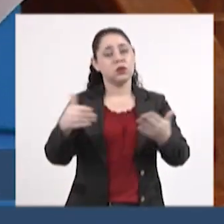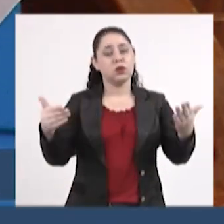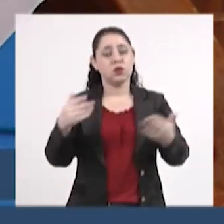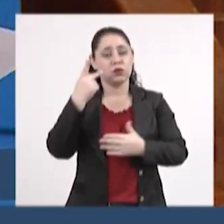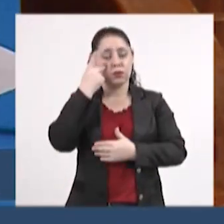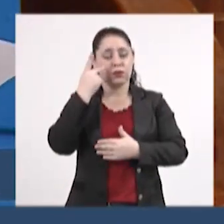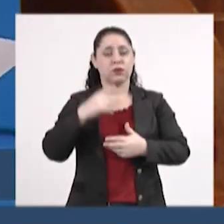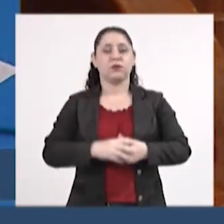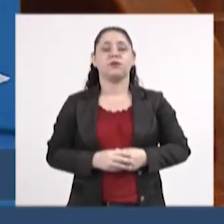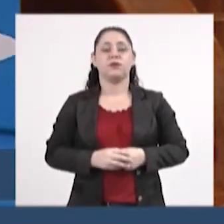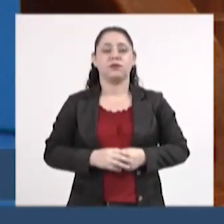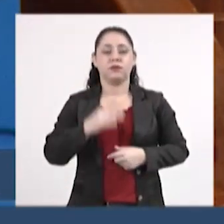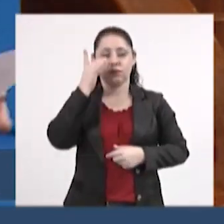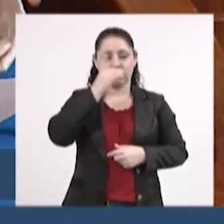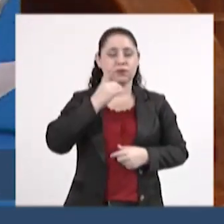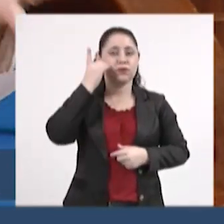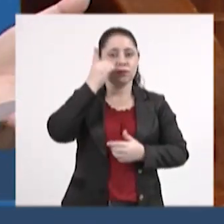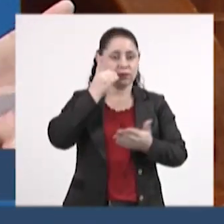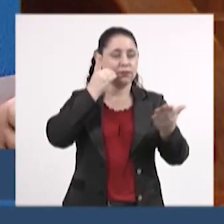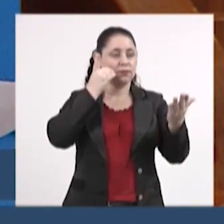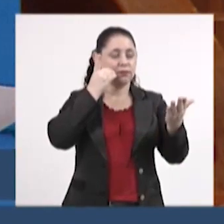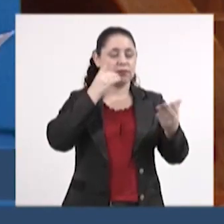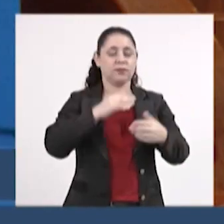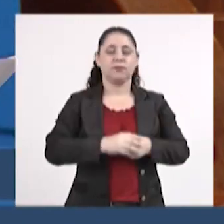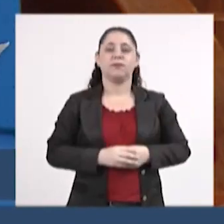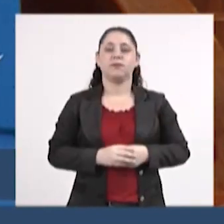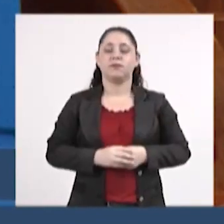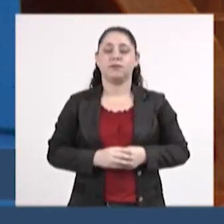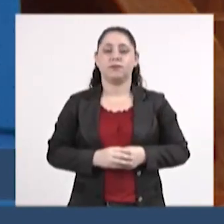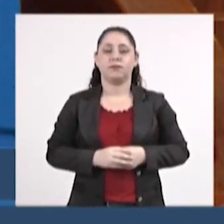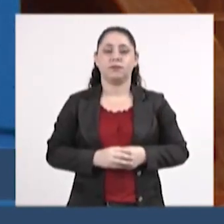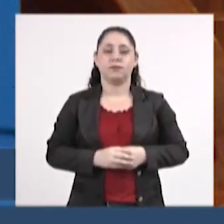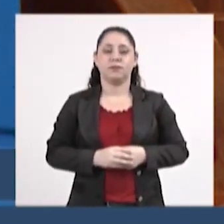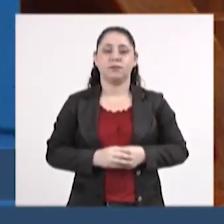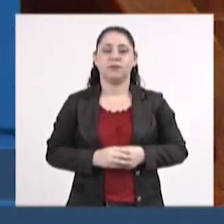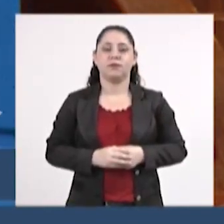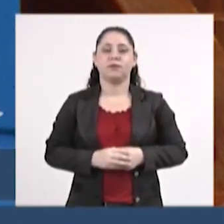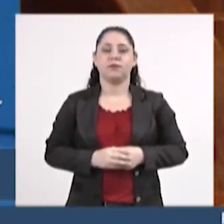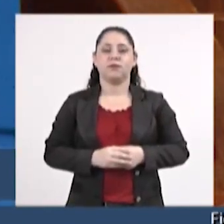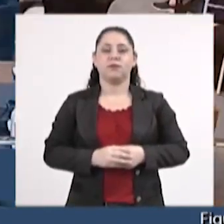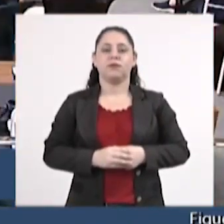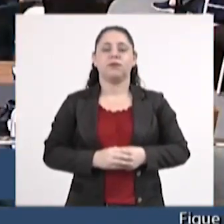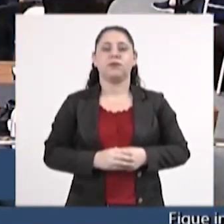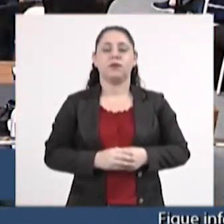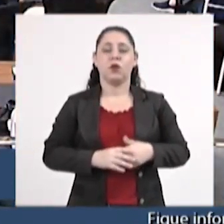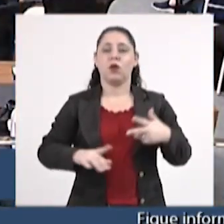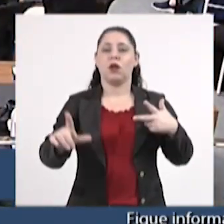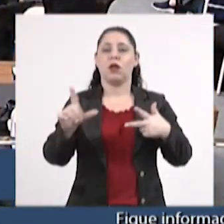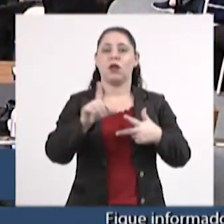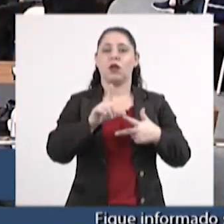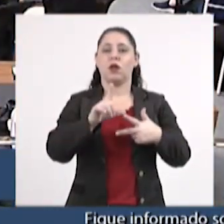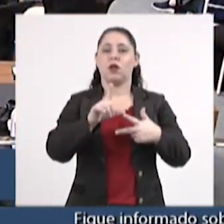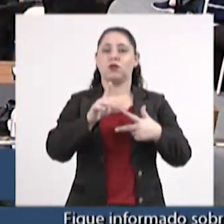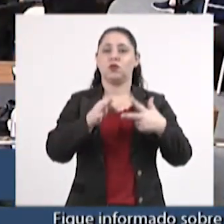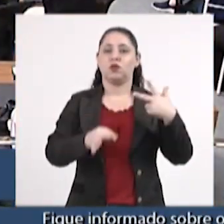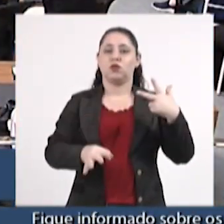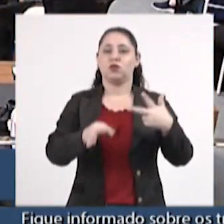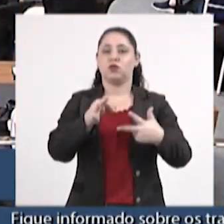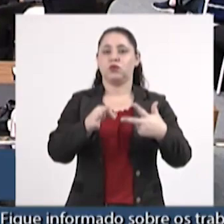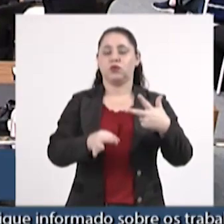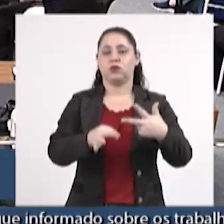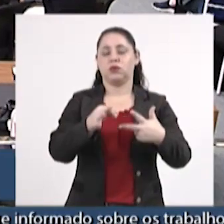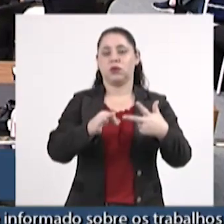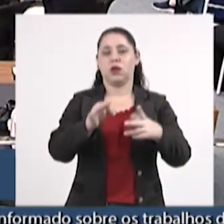Pedro, e senhores deputados, senhoras deputadas, do Legislativo e do Judiciário e